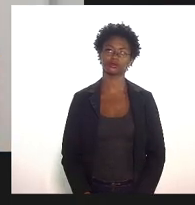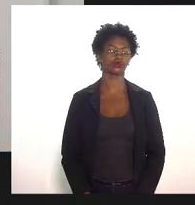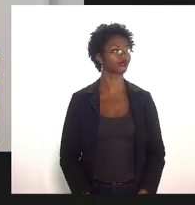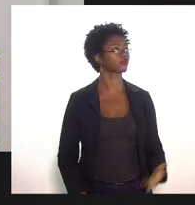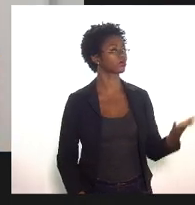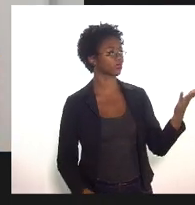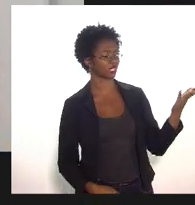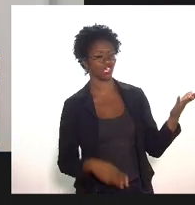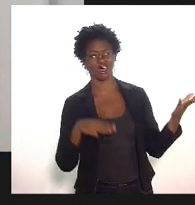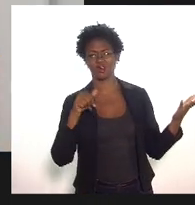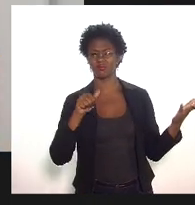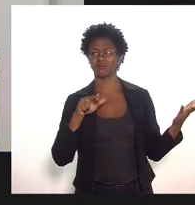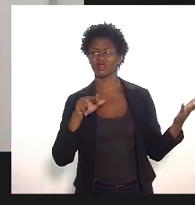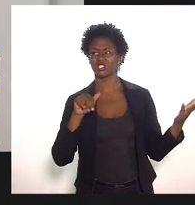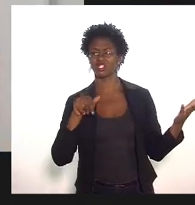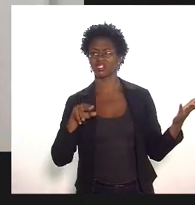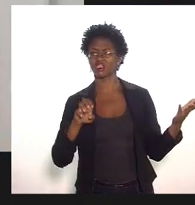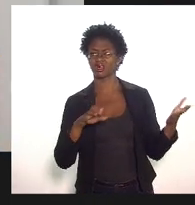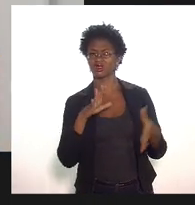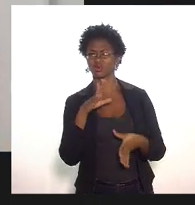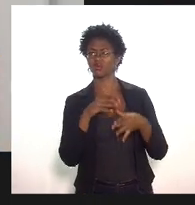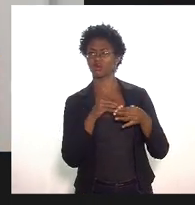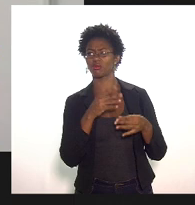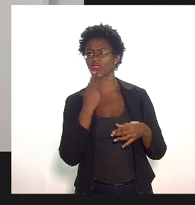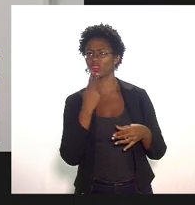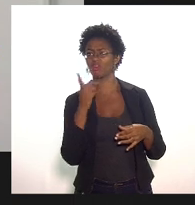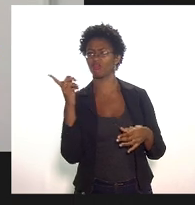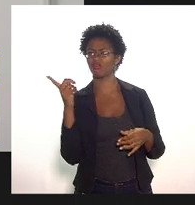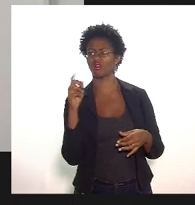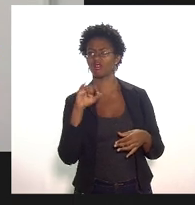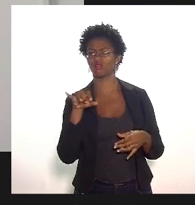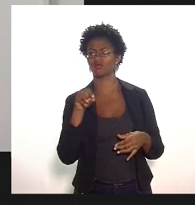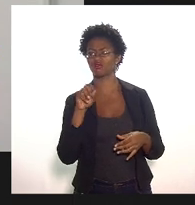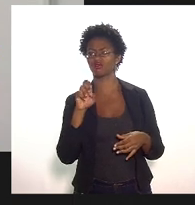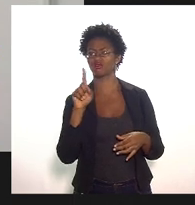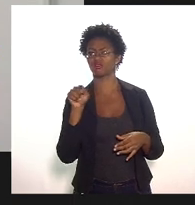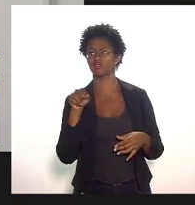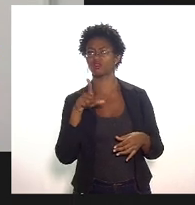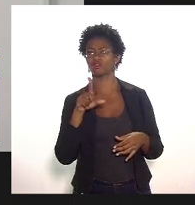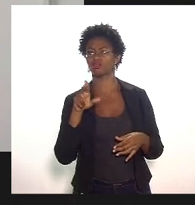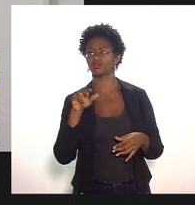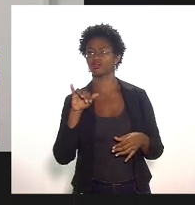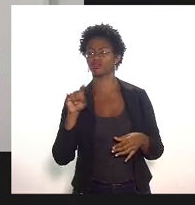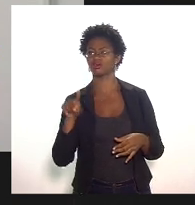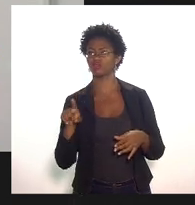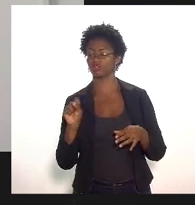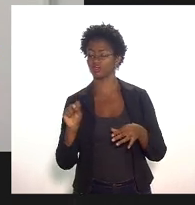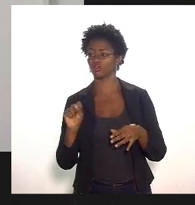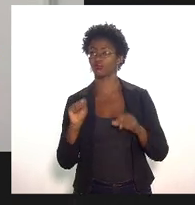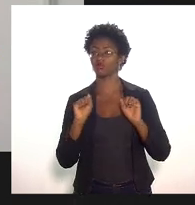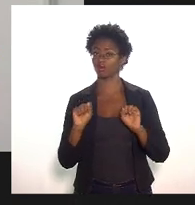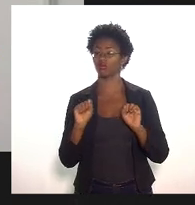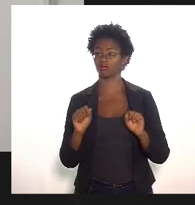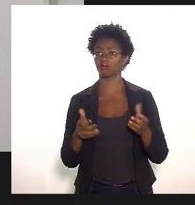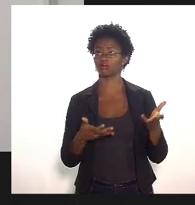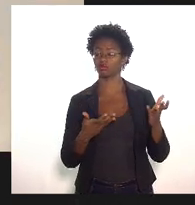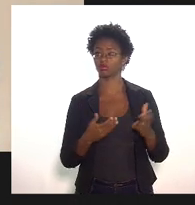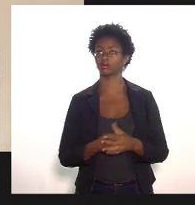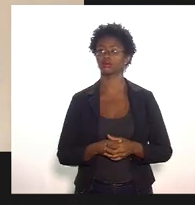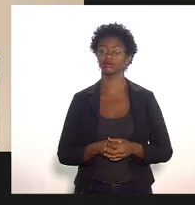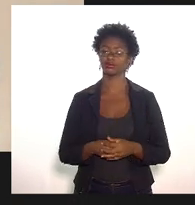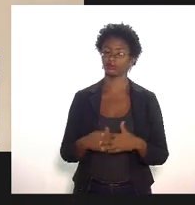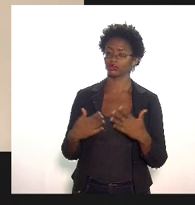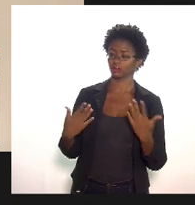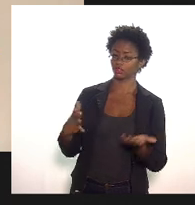ia complementar também aí a fala do José Luiz. Pode complementar, Mariane. Na